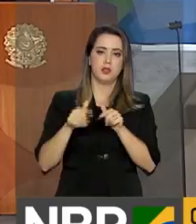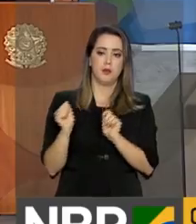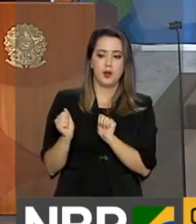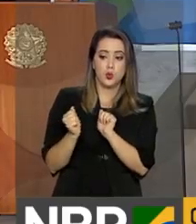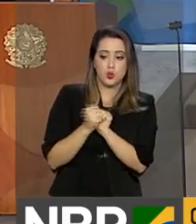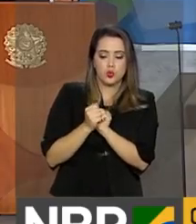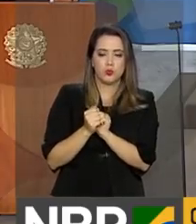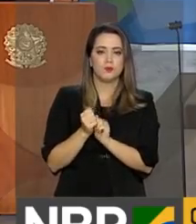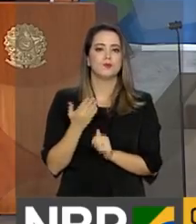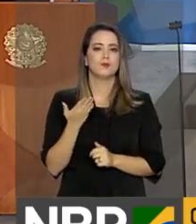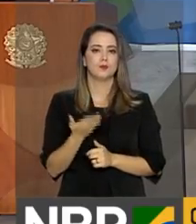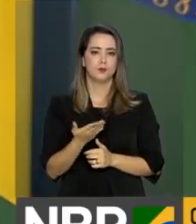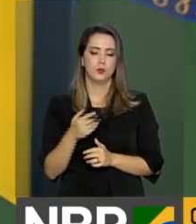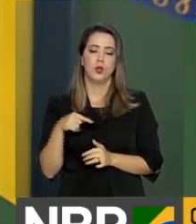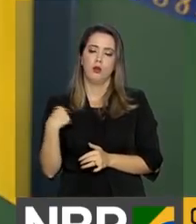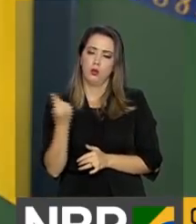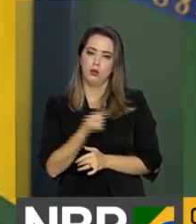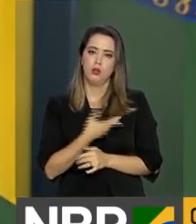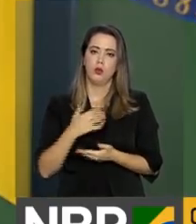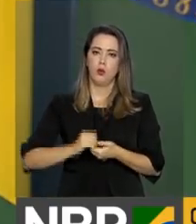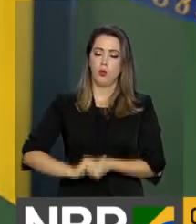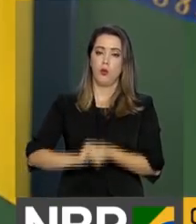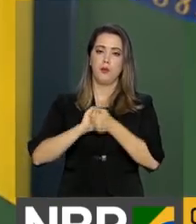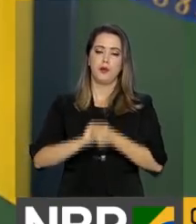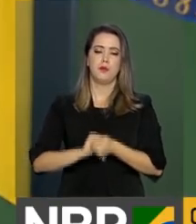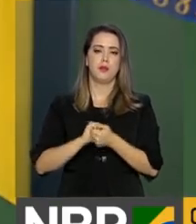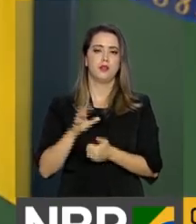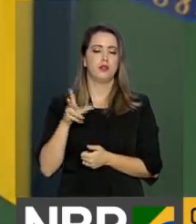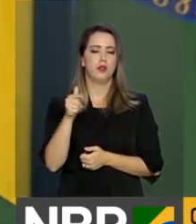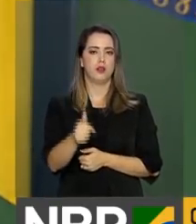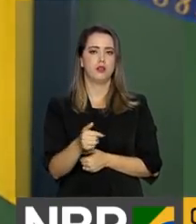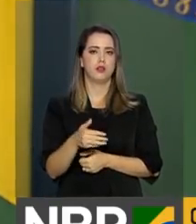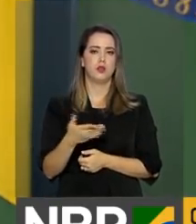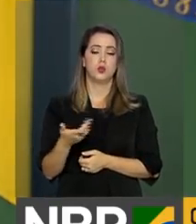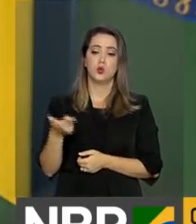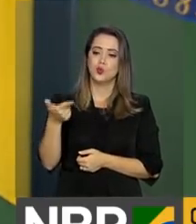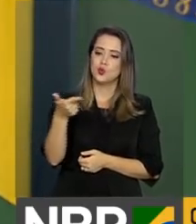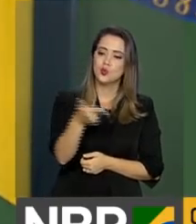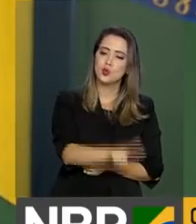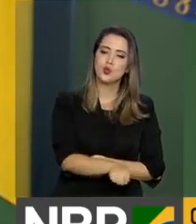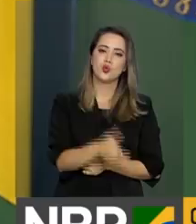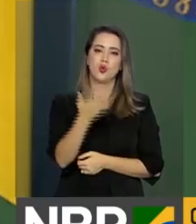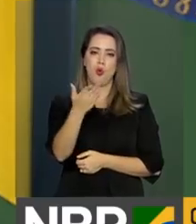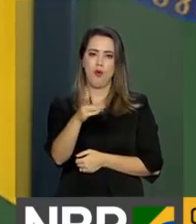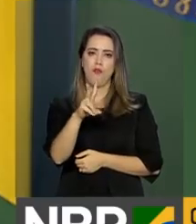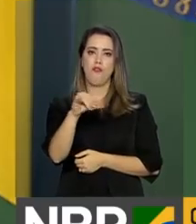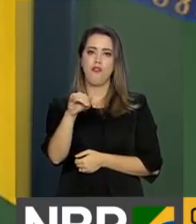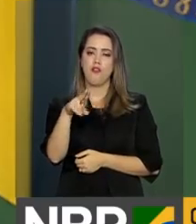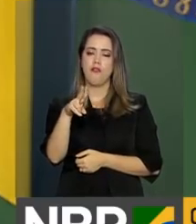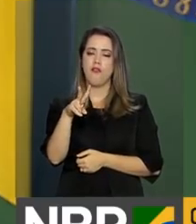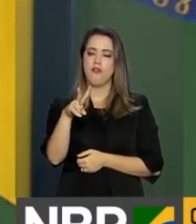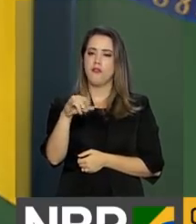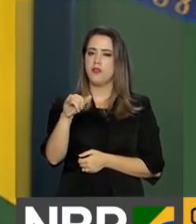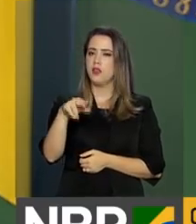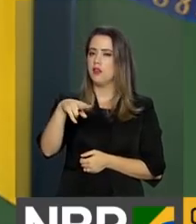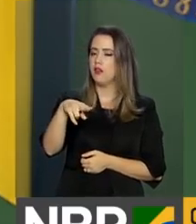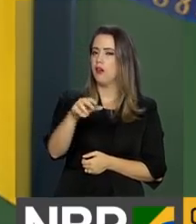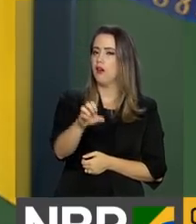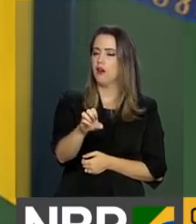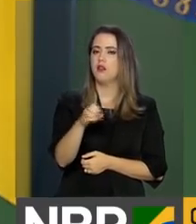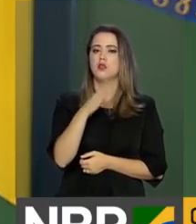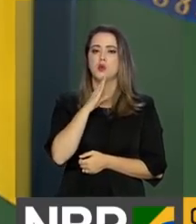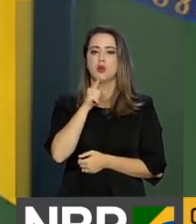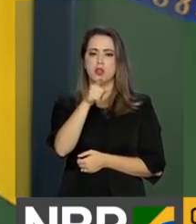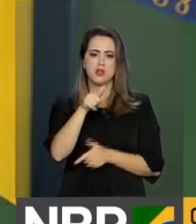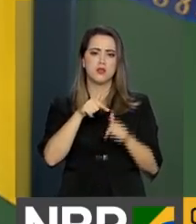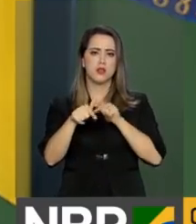sua equipe. De modo que, ao cumprimentar a todos e recumprimentando a Viviane Sena, eu que conheço o seu trabalho,